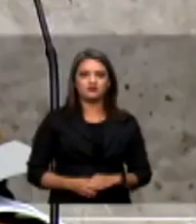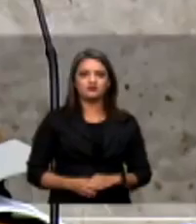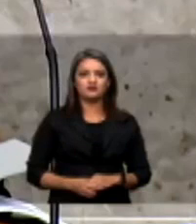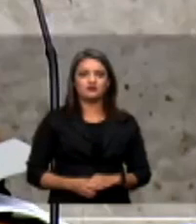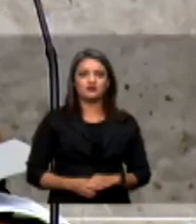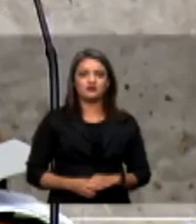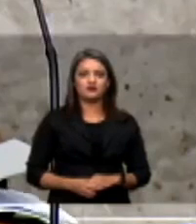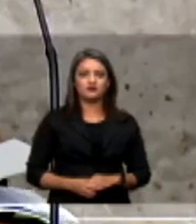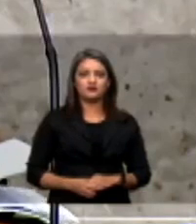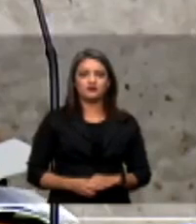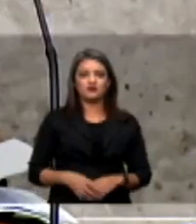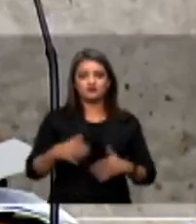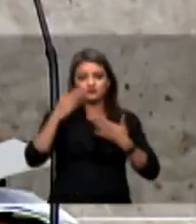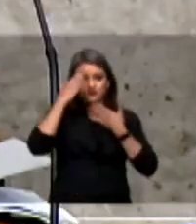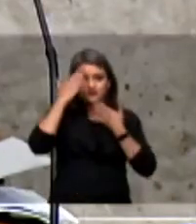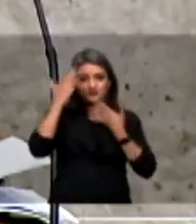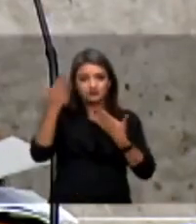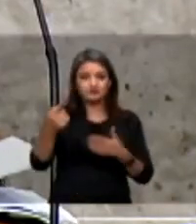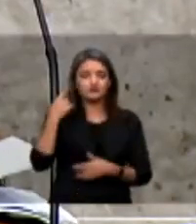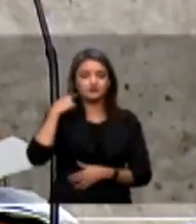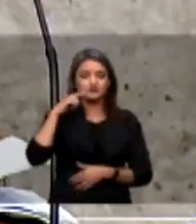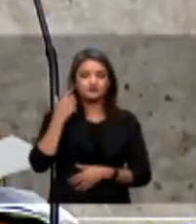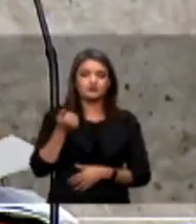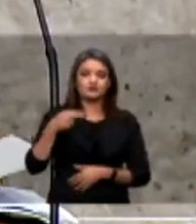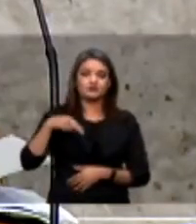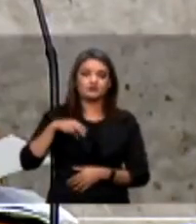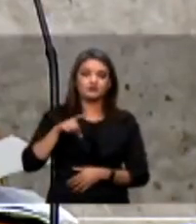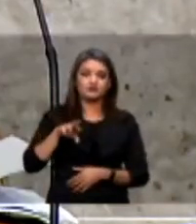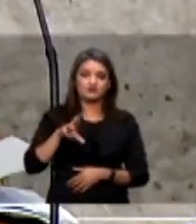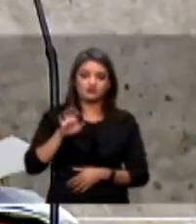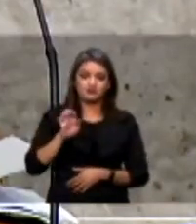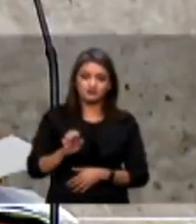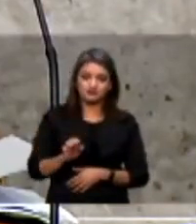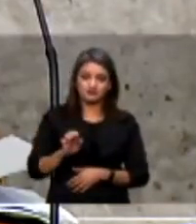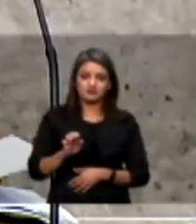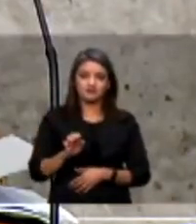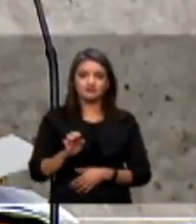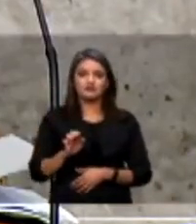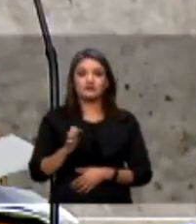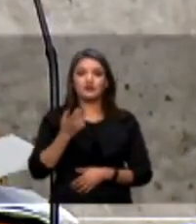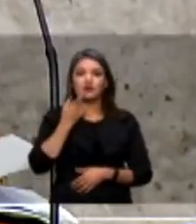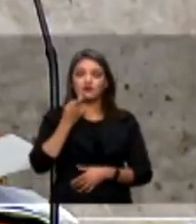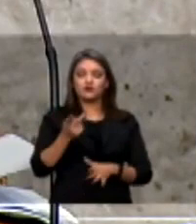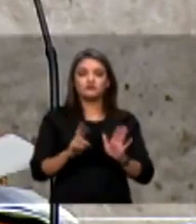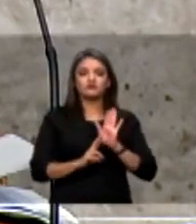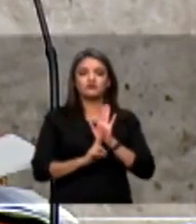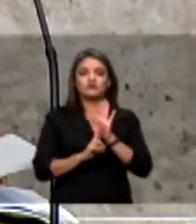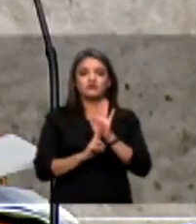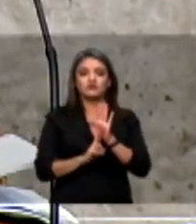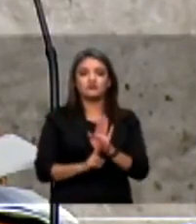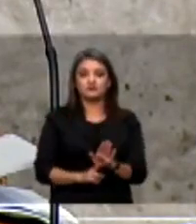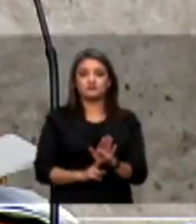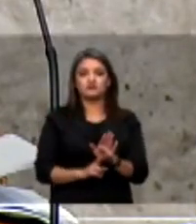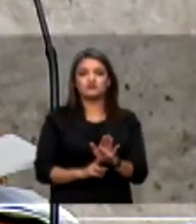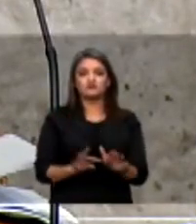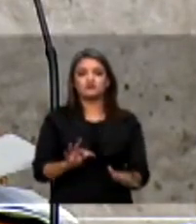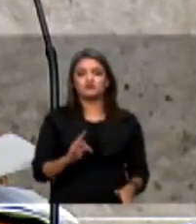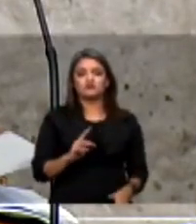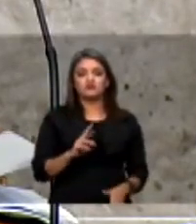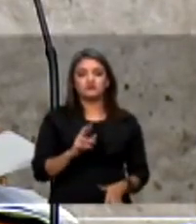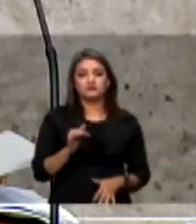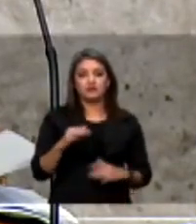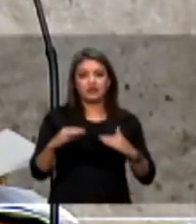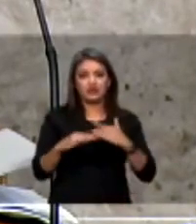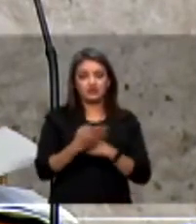é muito obrigado eu estou André Pacheco Teixeira mentes que falou pela trânsito